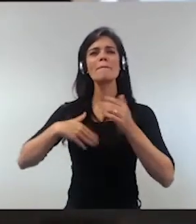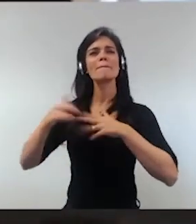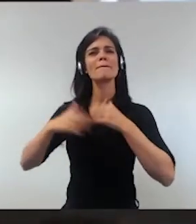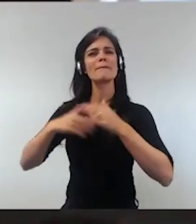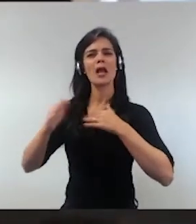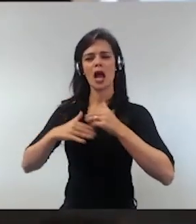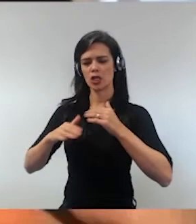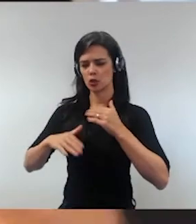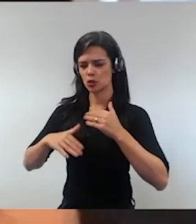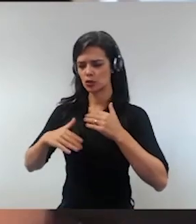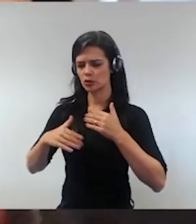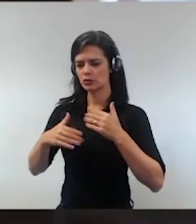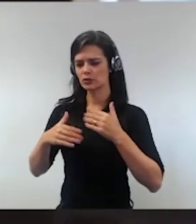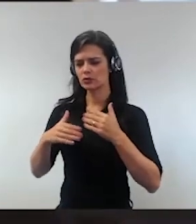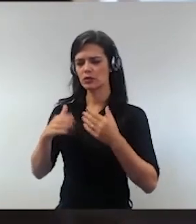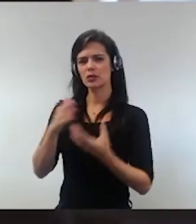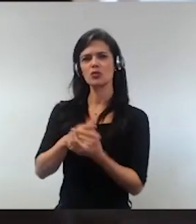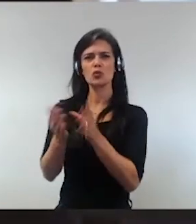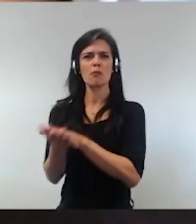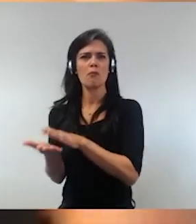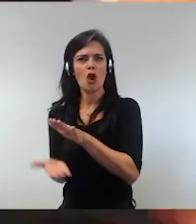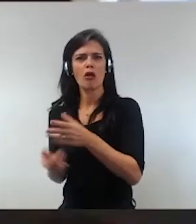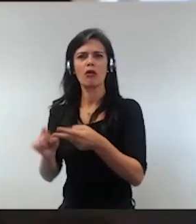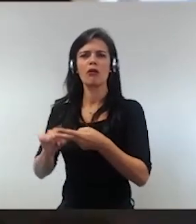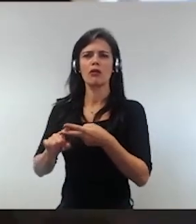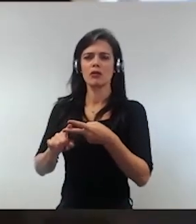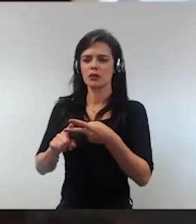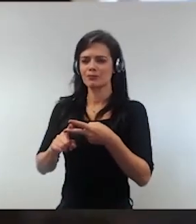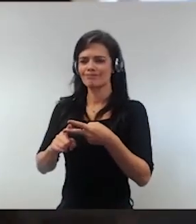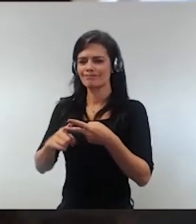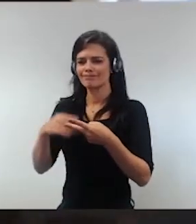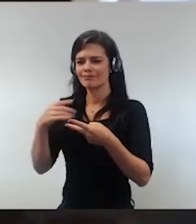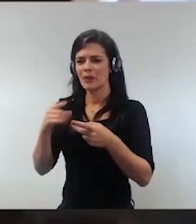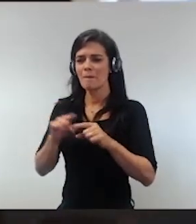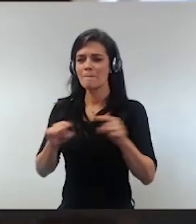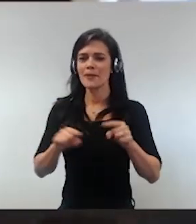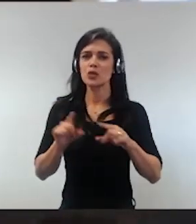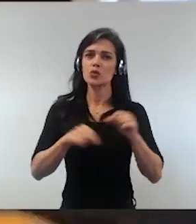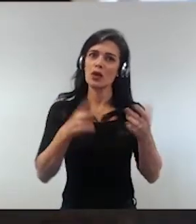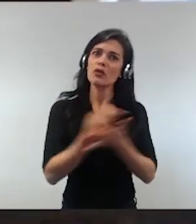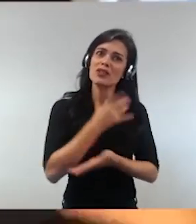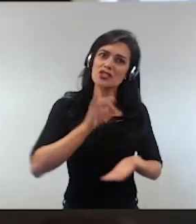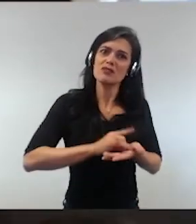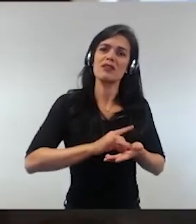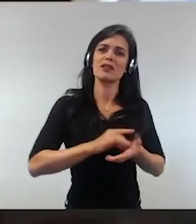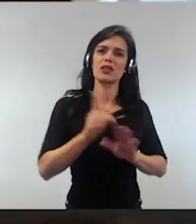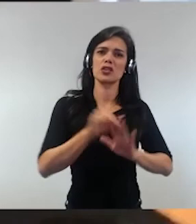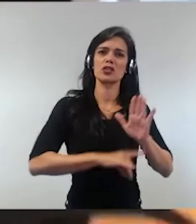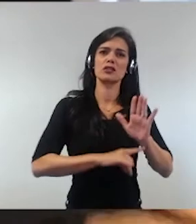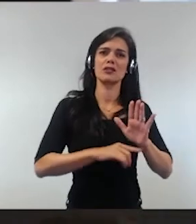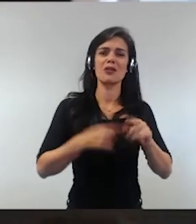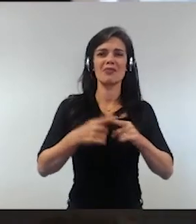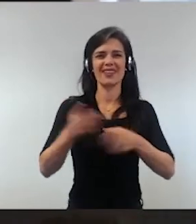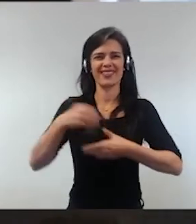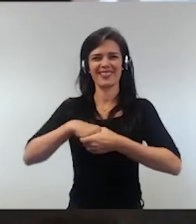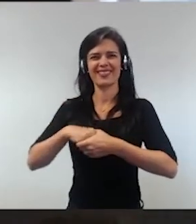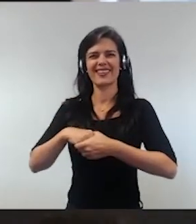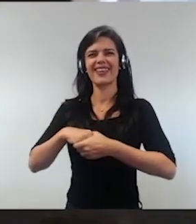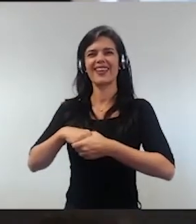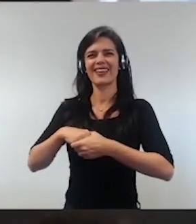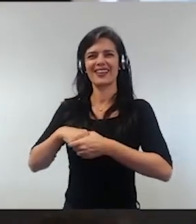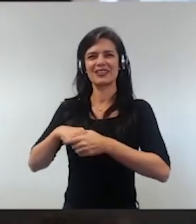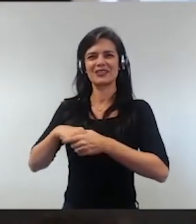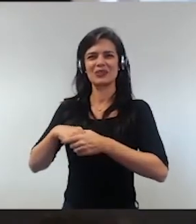procedimentais do que eu estou trabalhando, mas práticas de uma realidade do nosso direito. A realidade que a gente vê na faculdade, de teoria, não é